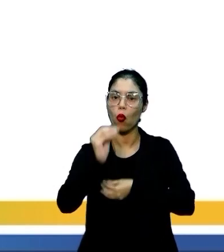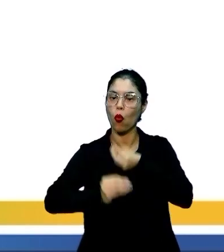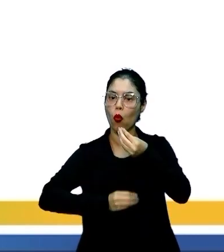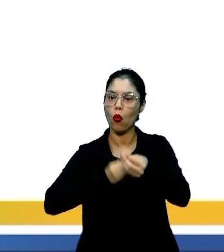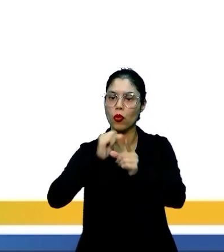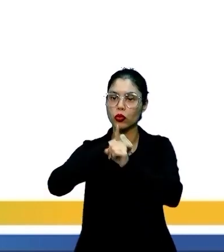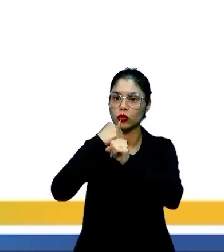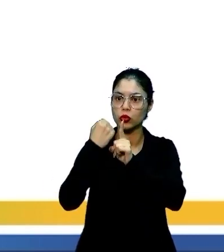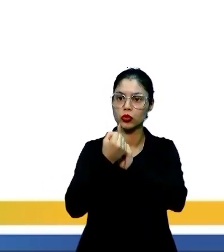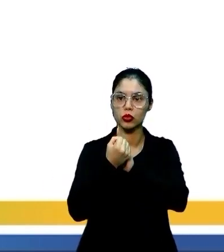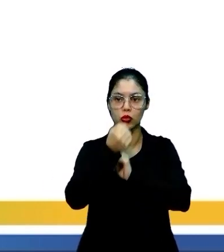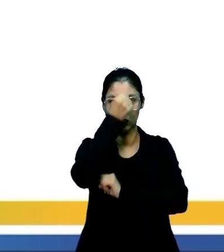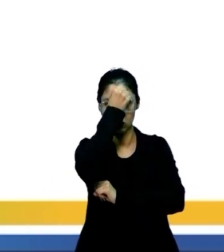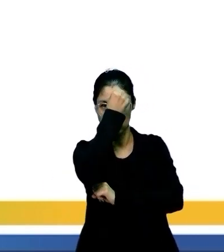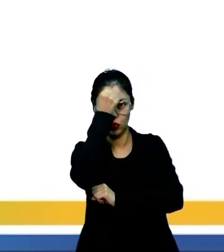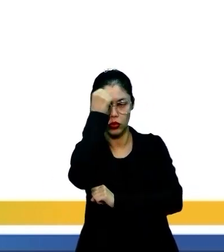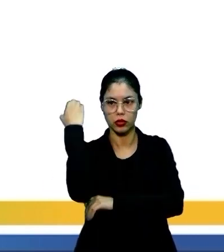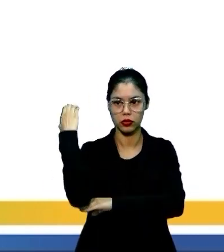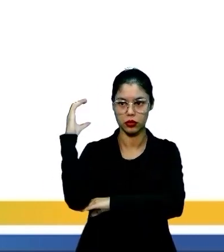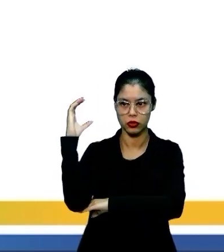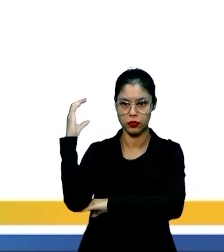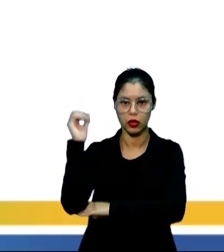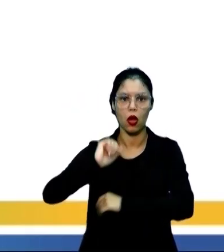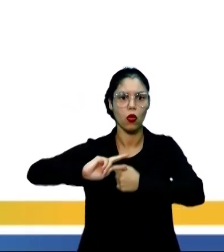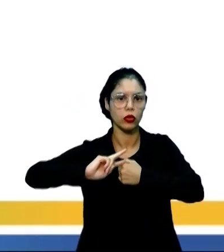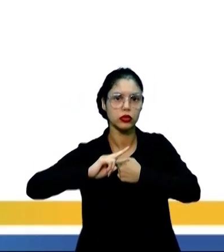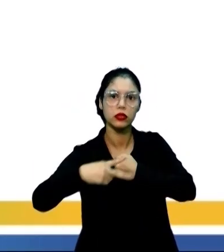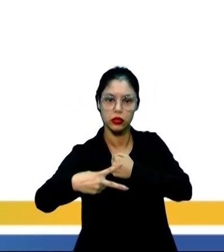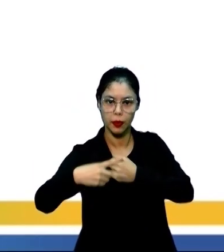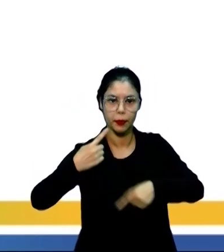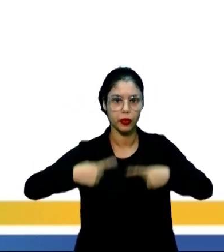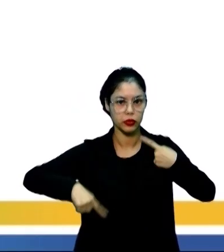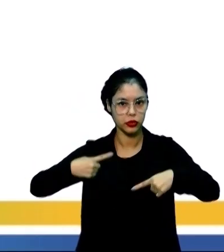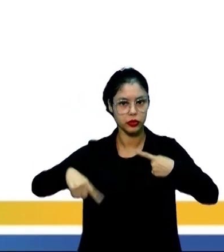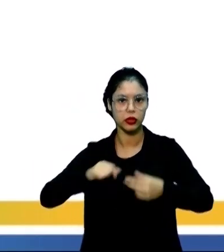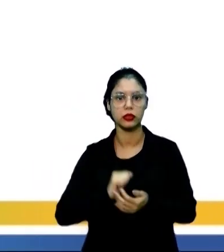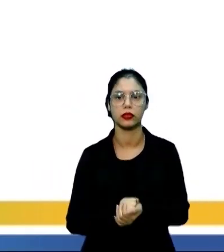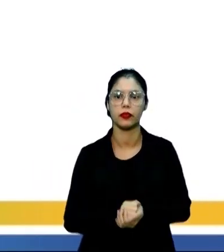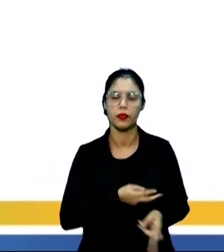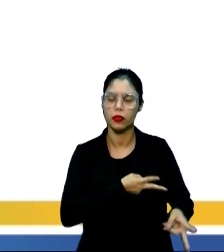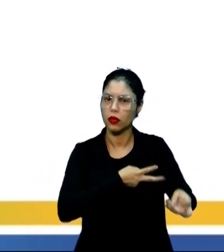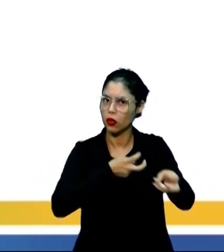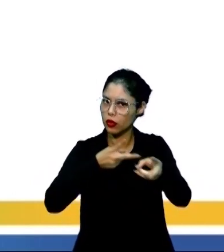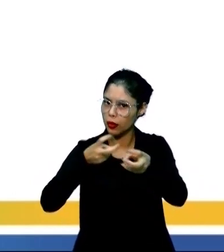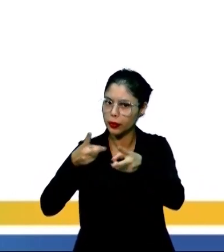uma sociologia científica com consequências